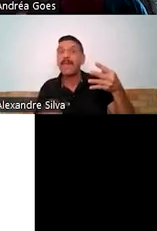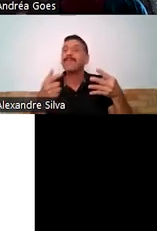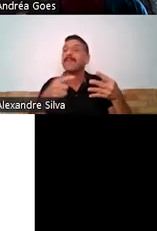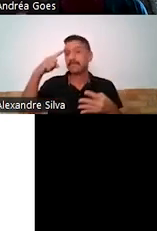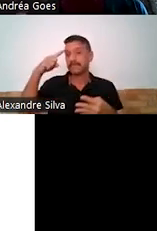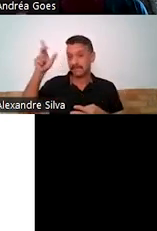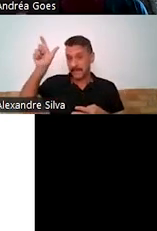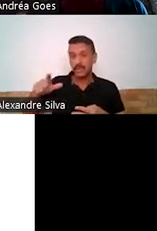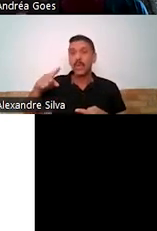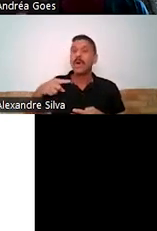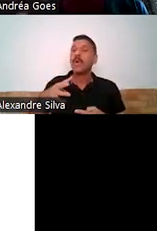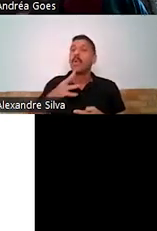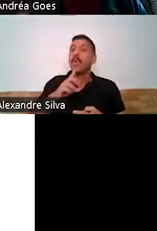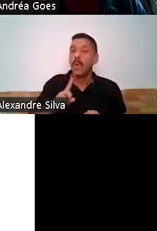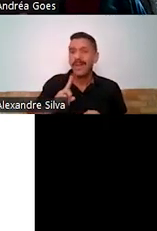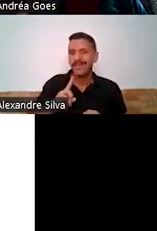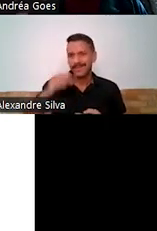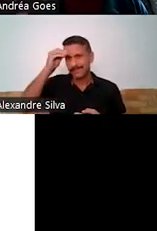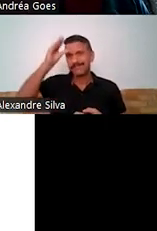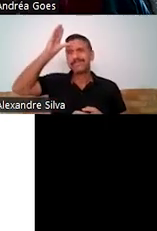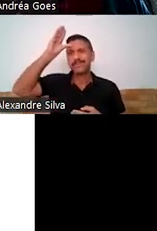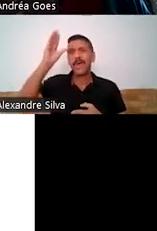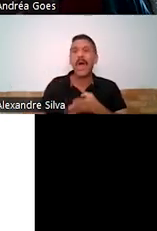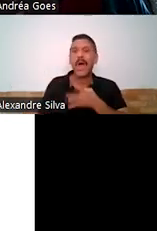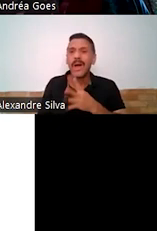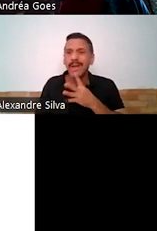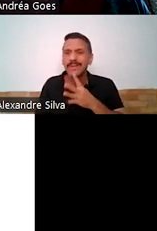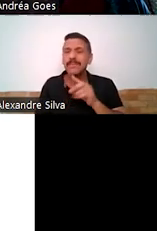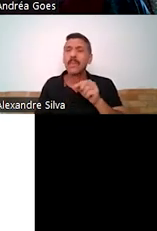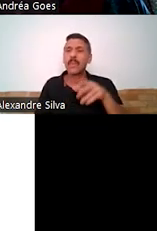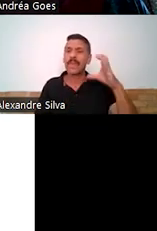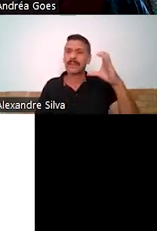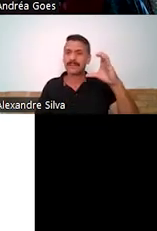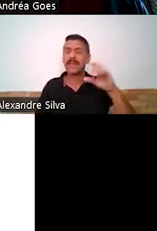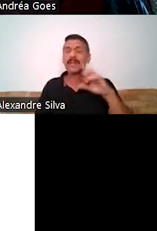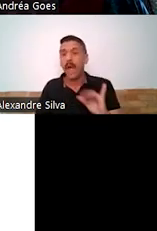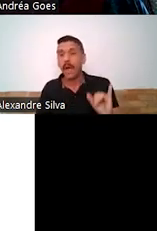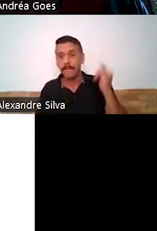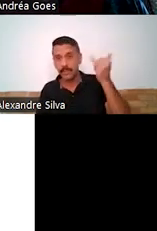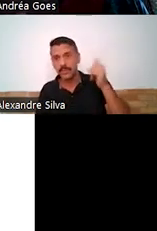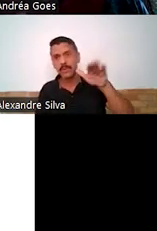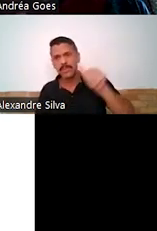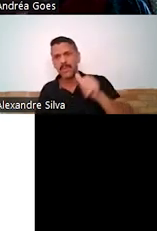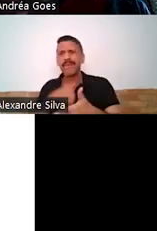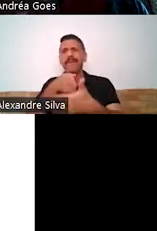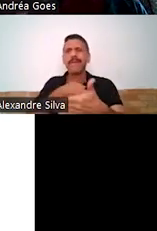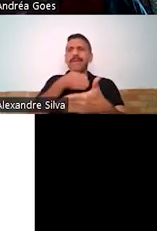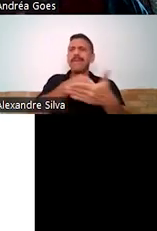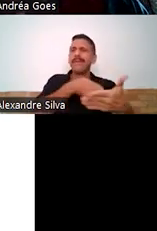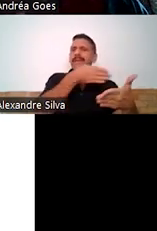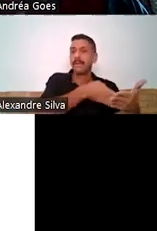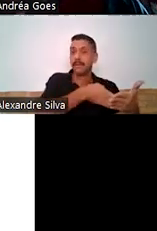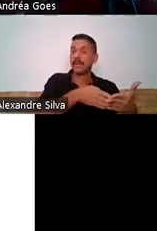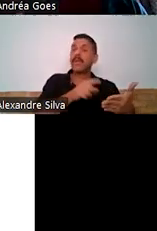o conhecimento científico. E a gente se aproveita desses pressupostos, a gente chama isso de obstáculos epistemológicos,